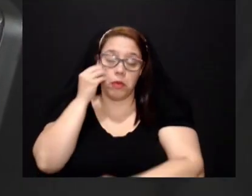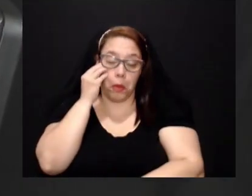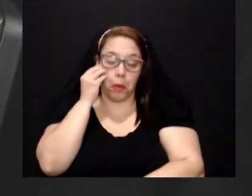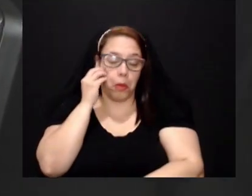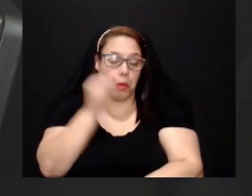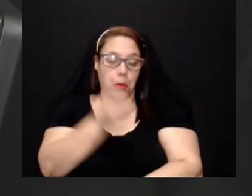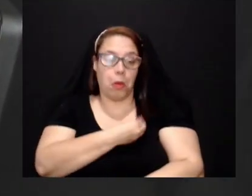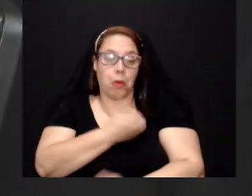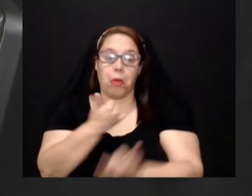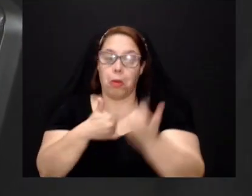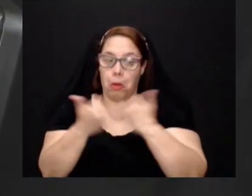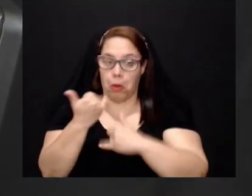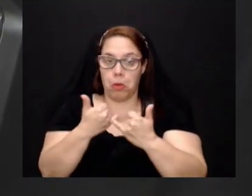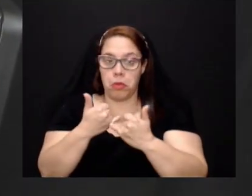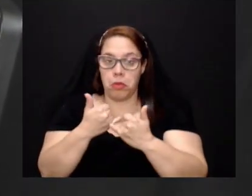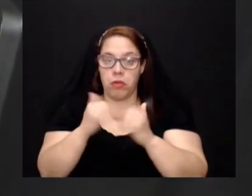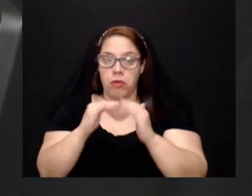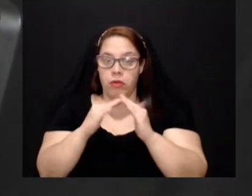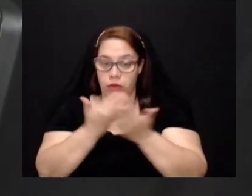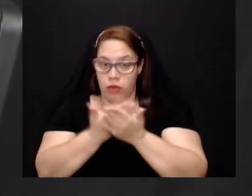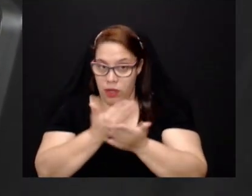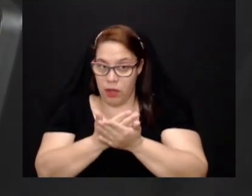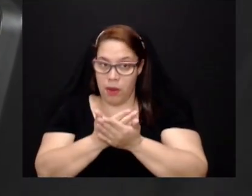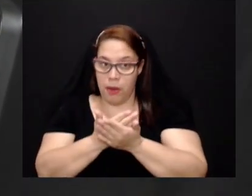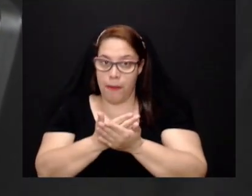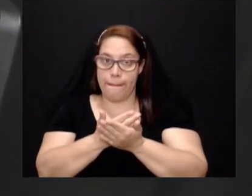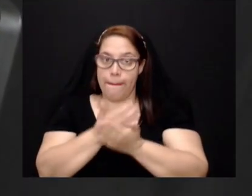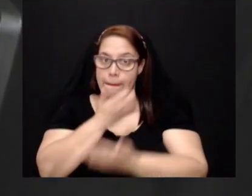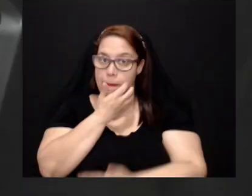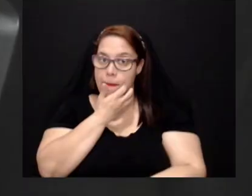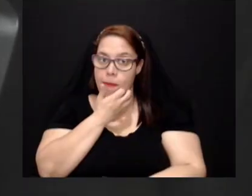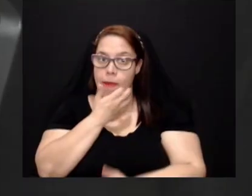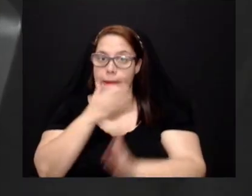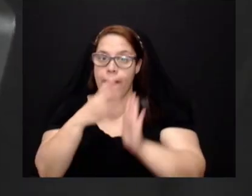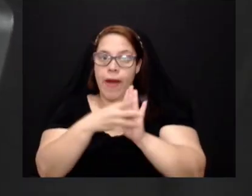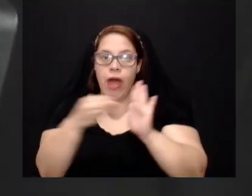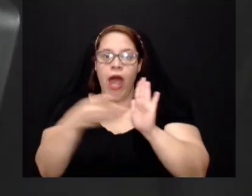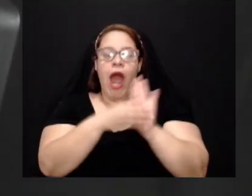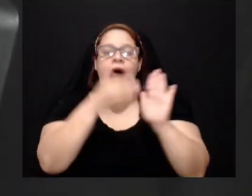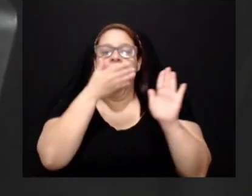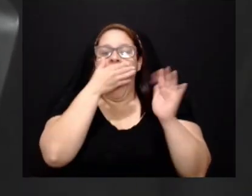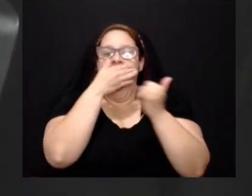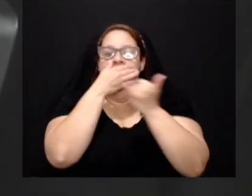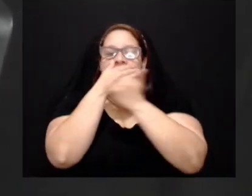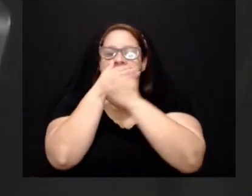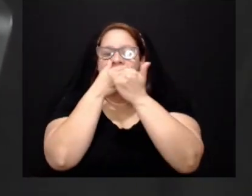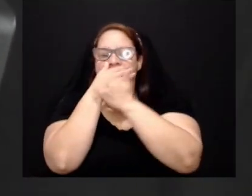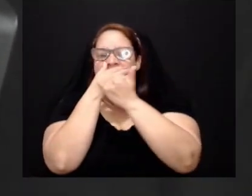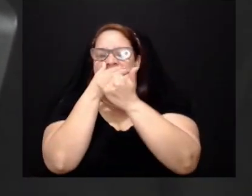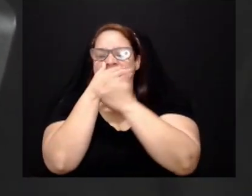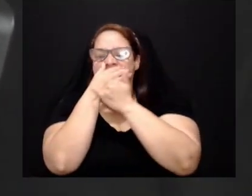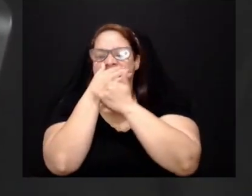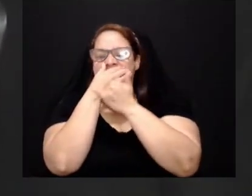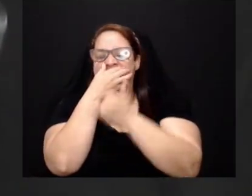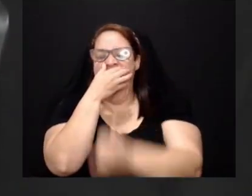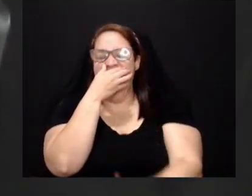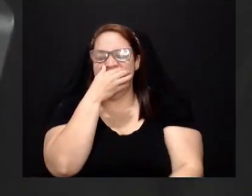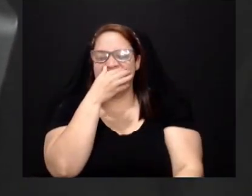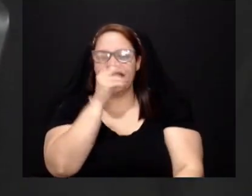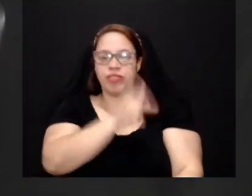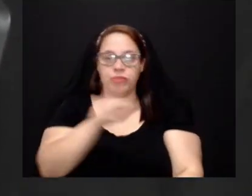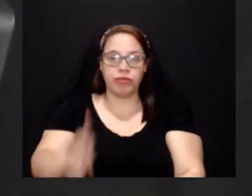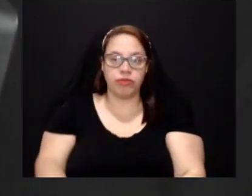de escolinha, eu imitava algumas professoras e também essa possibilidade que a minha avó deu lá